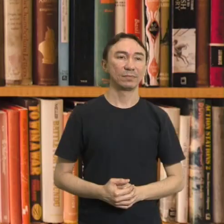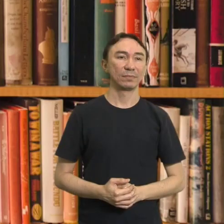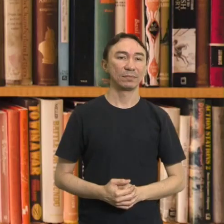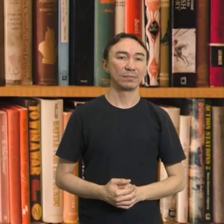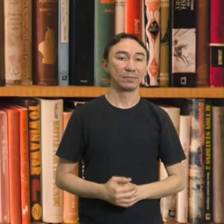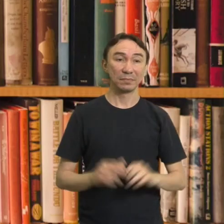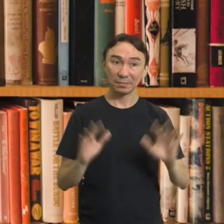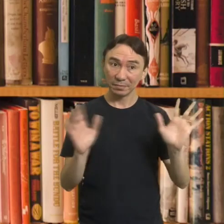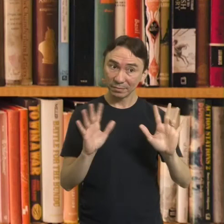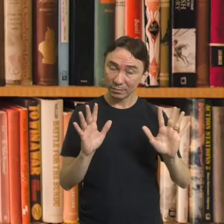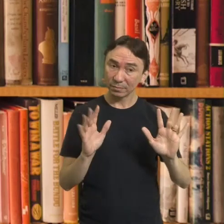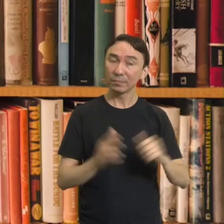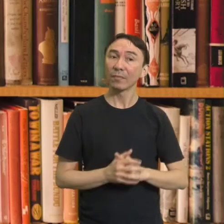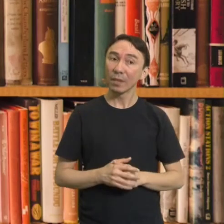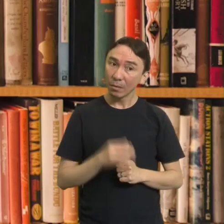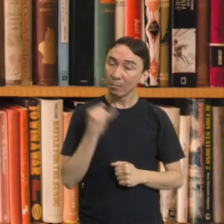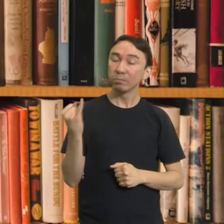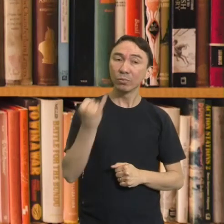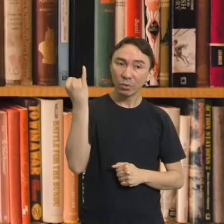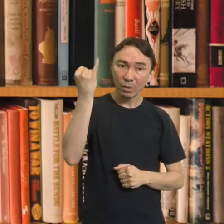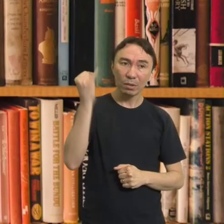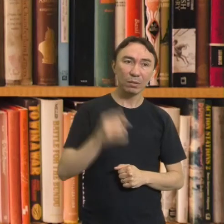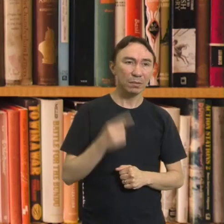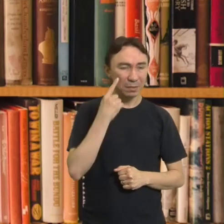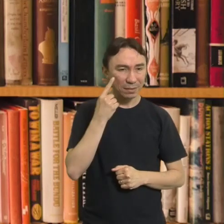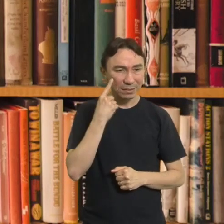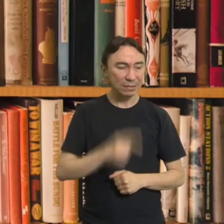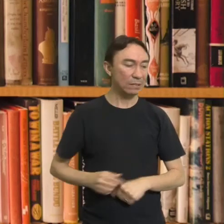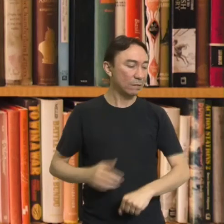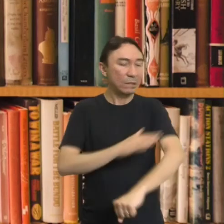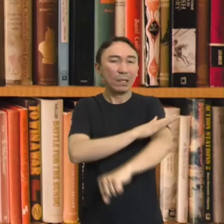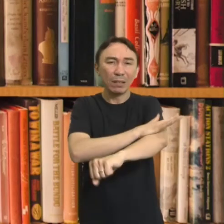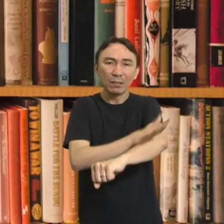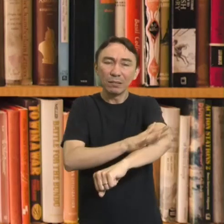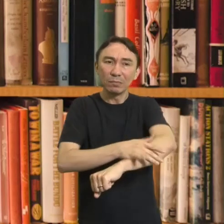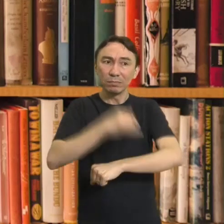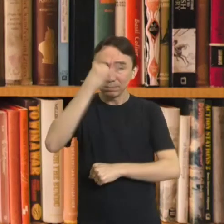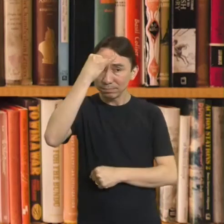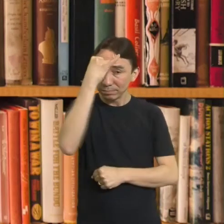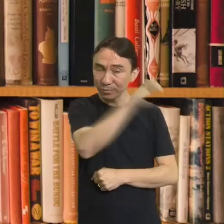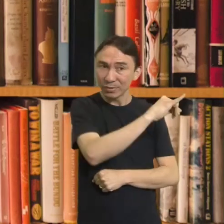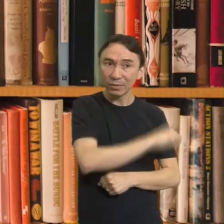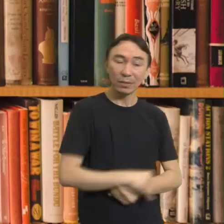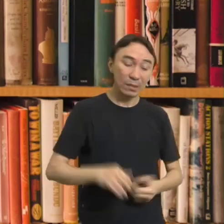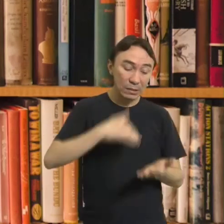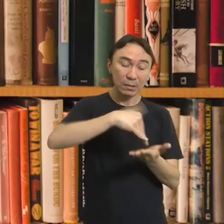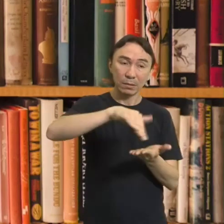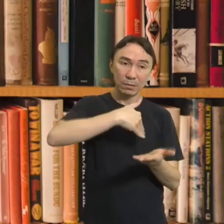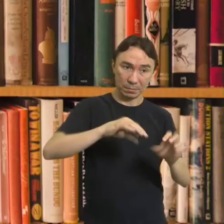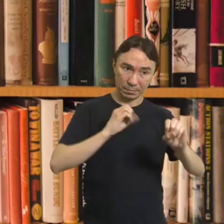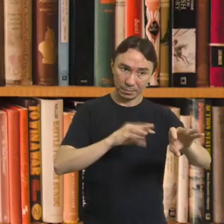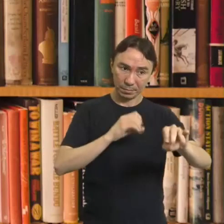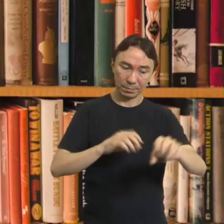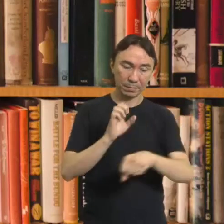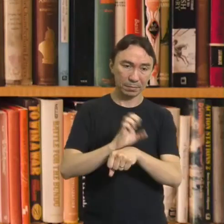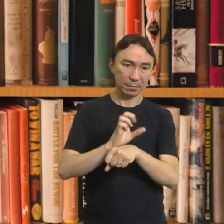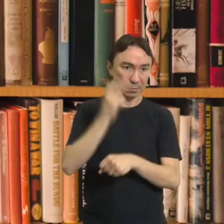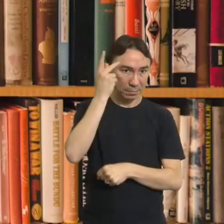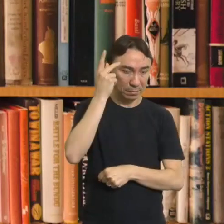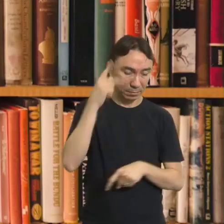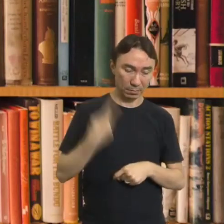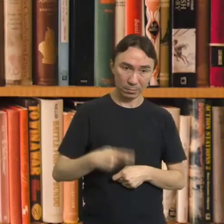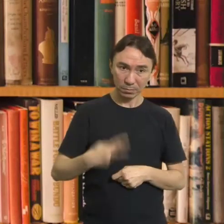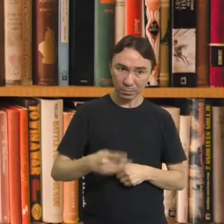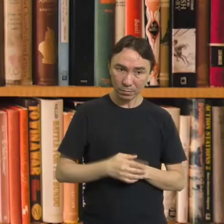Dada a importância do tema do antirracismo, a Secretaria de Estado da Educação de São Paulo fez a aquisição